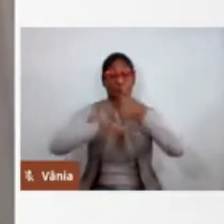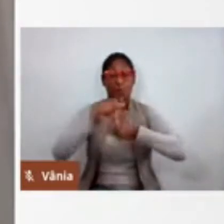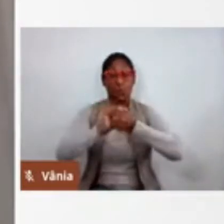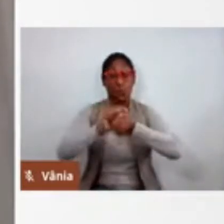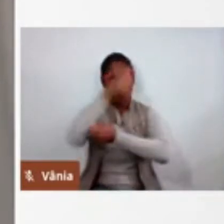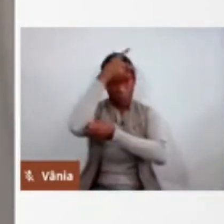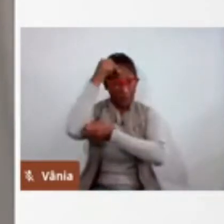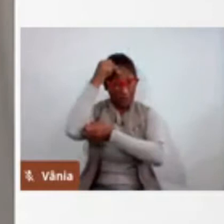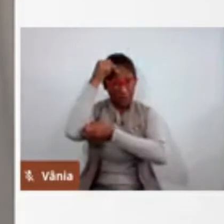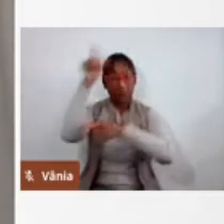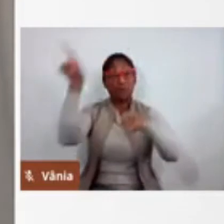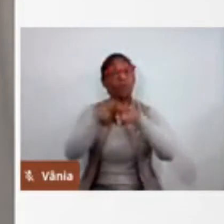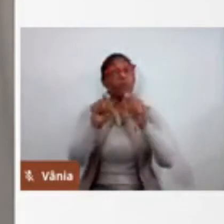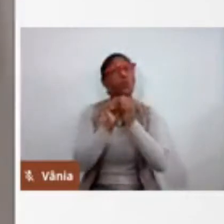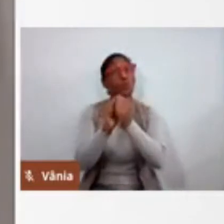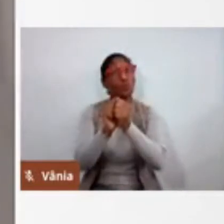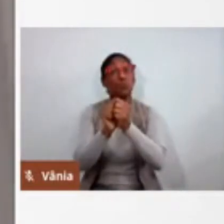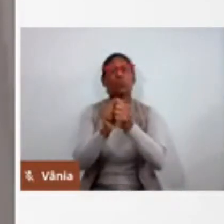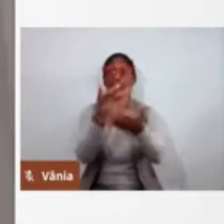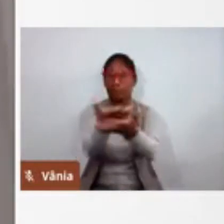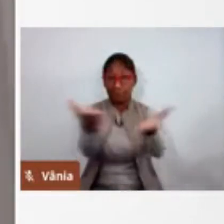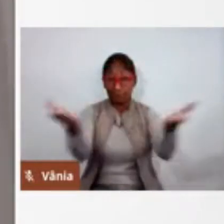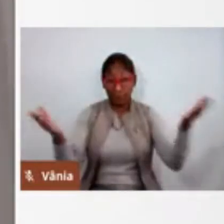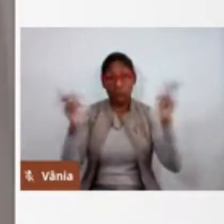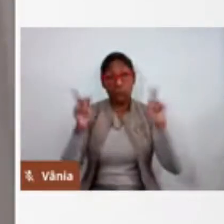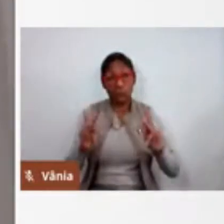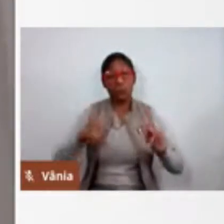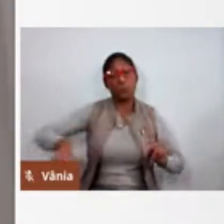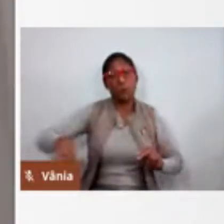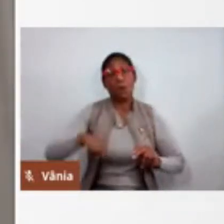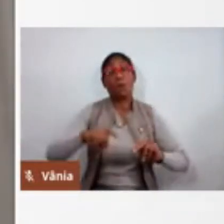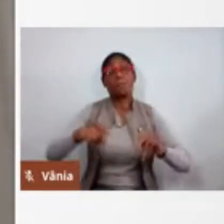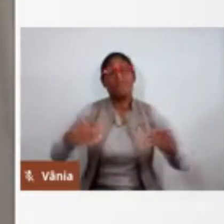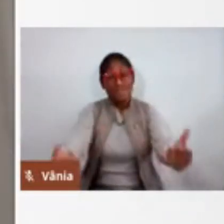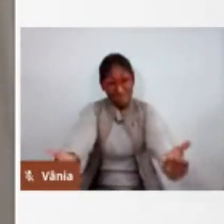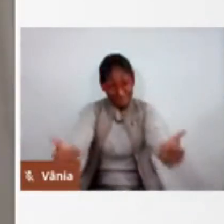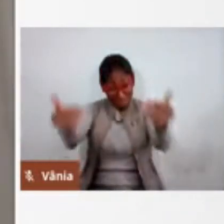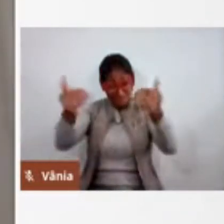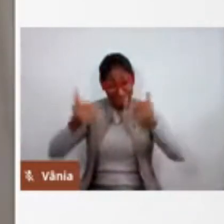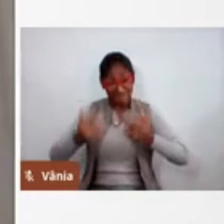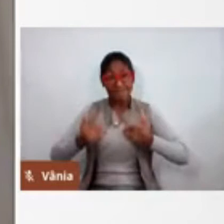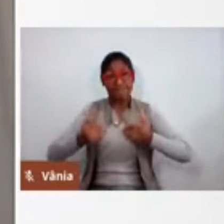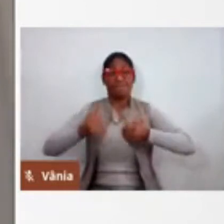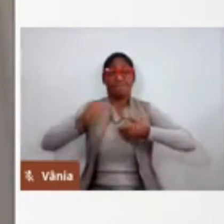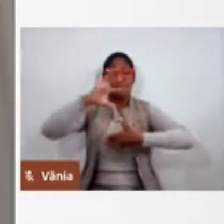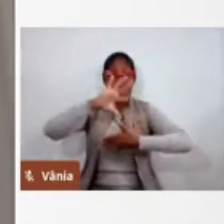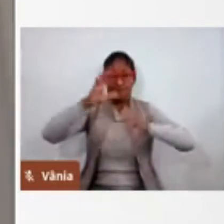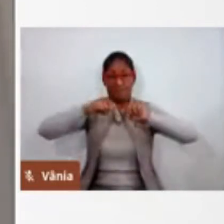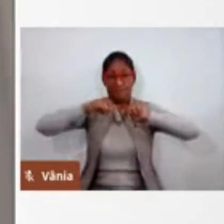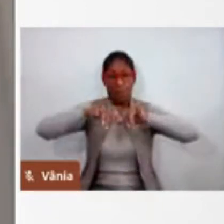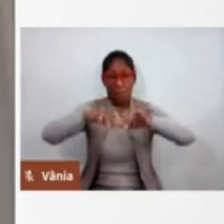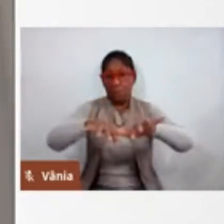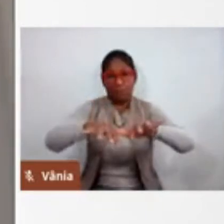a população, para que nós possamos ter medidas efetivas de contenção do avanço do coronavírus,